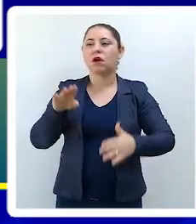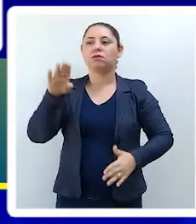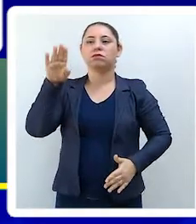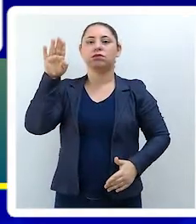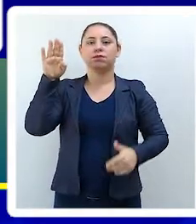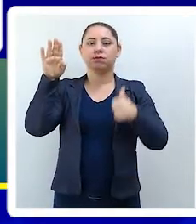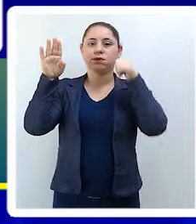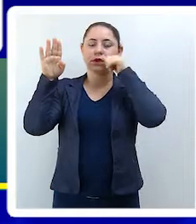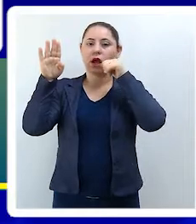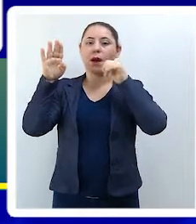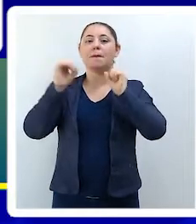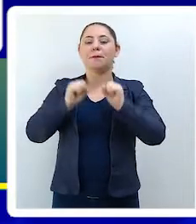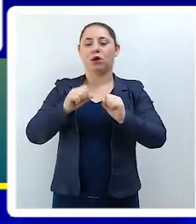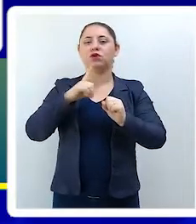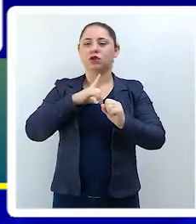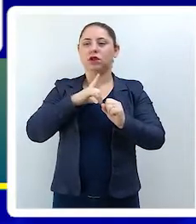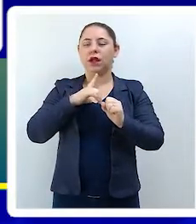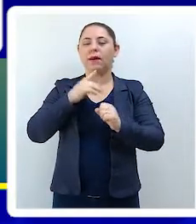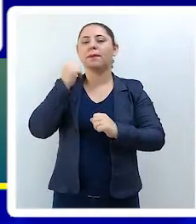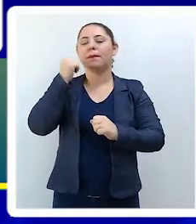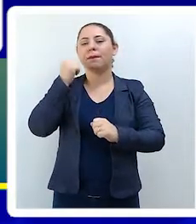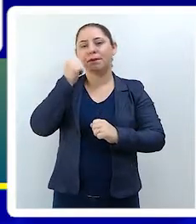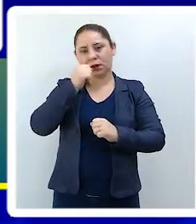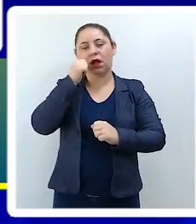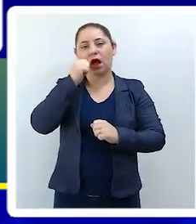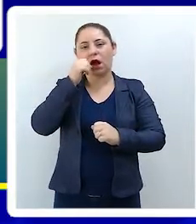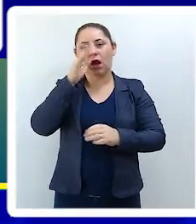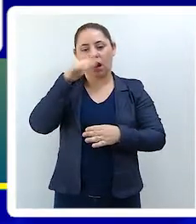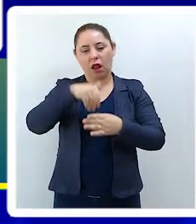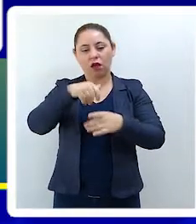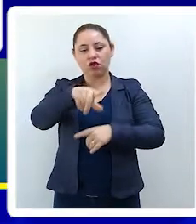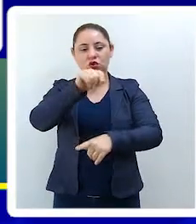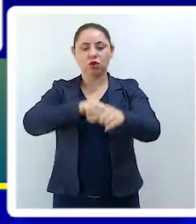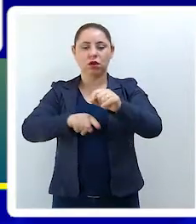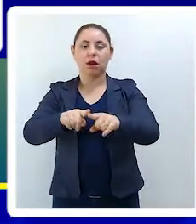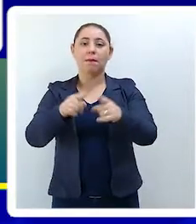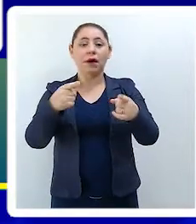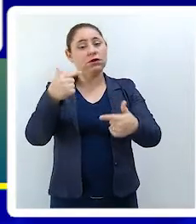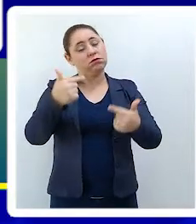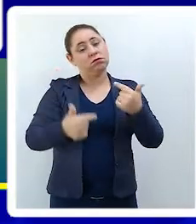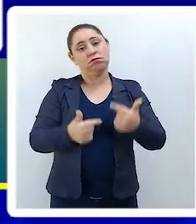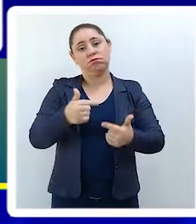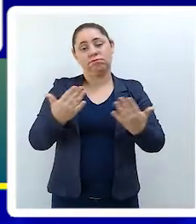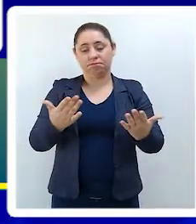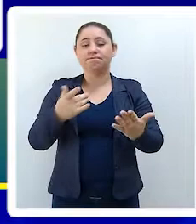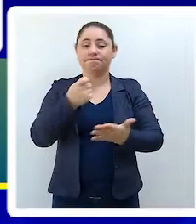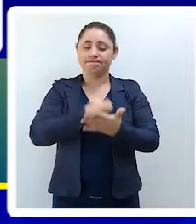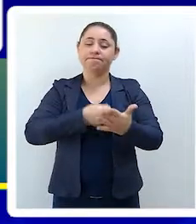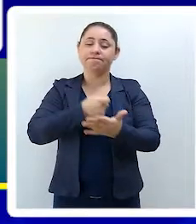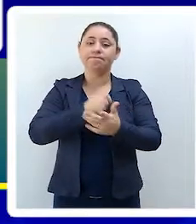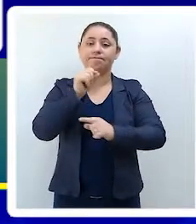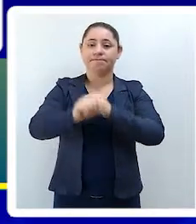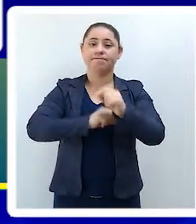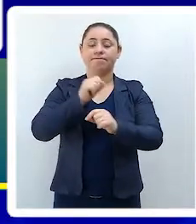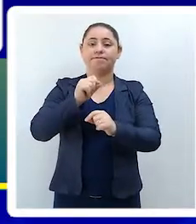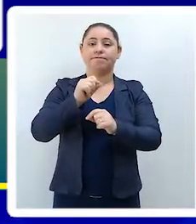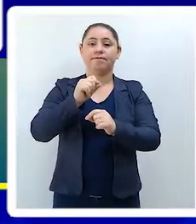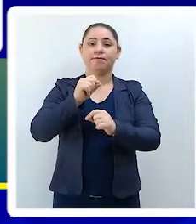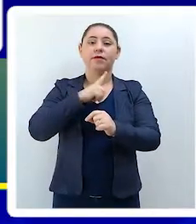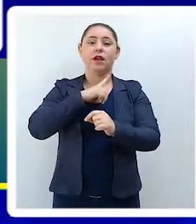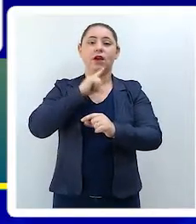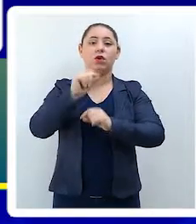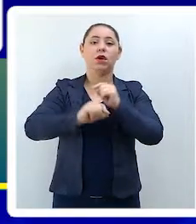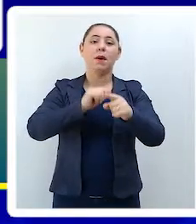de candidatura pode resultar em mulheres eleitas, mas é uma política afirmativa e